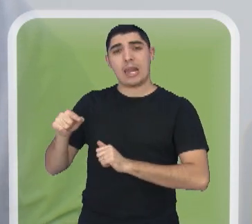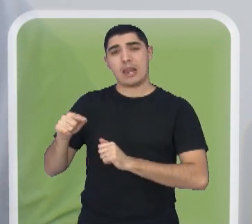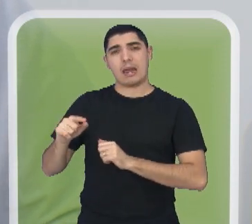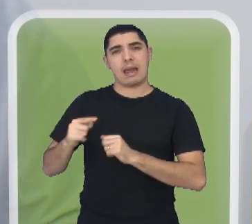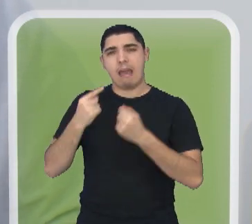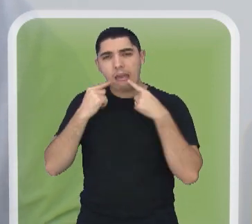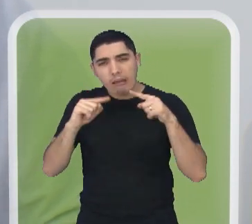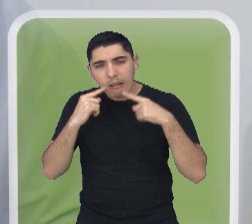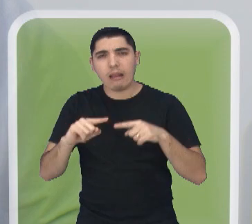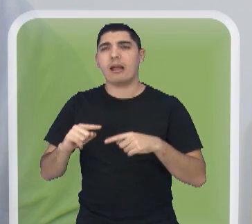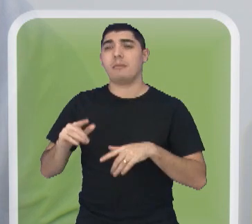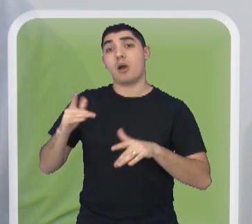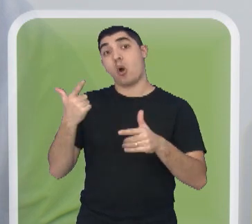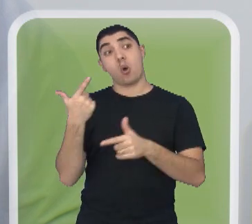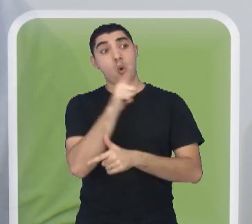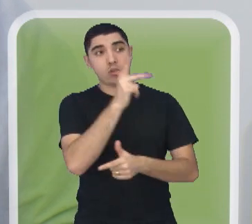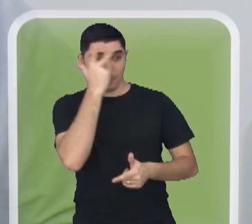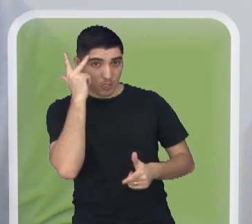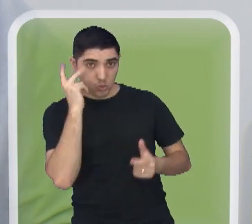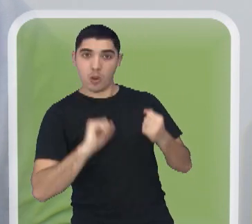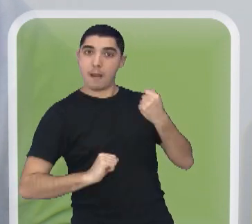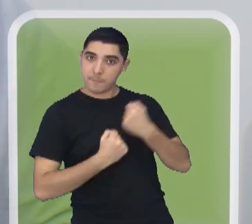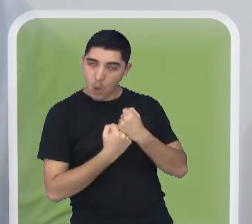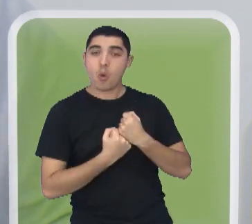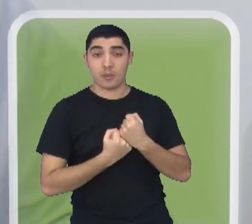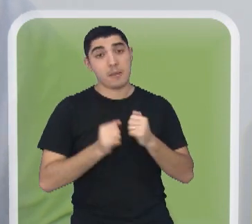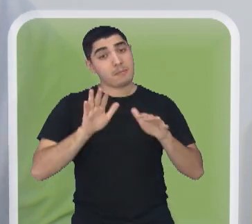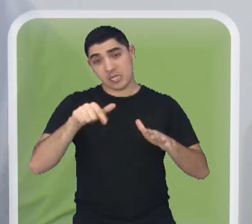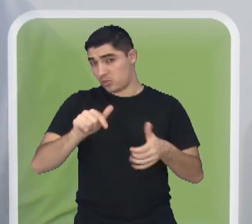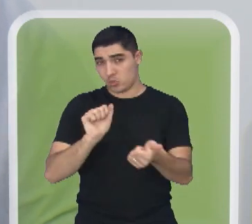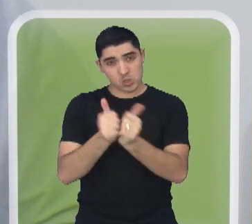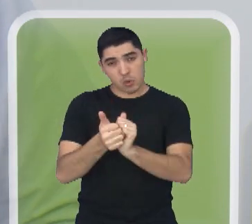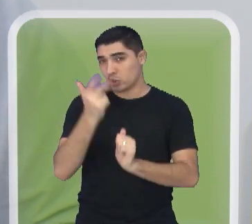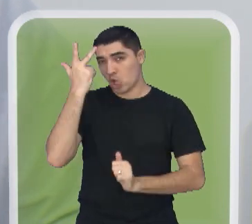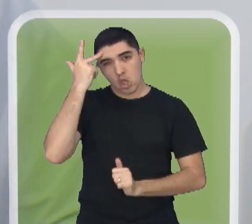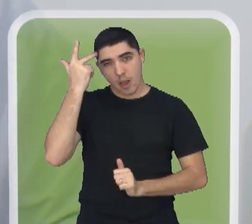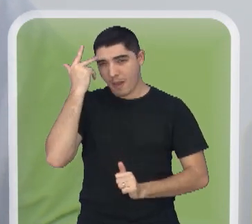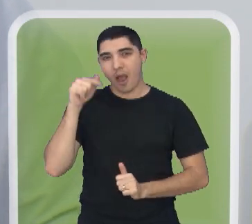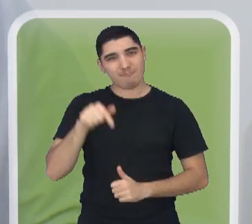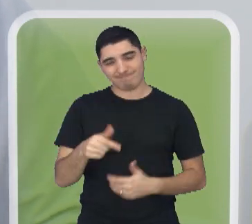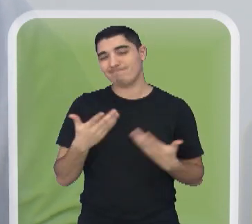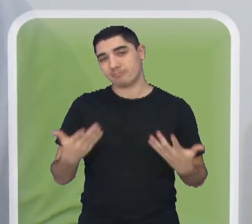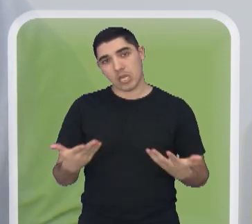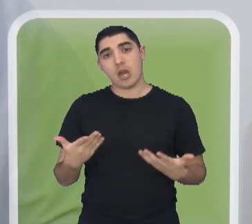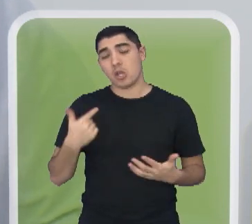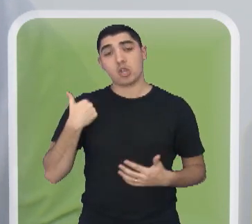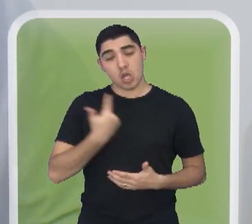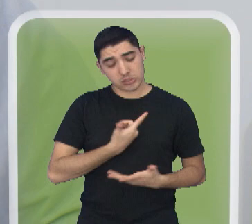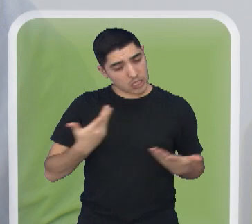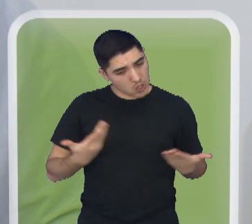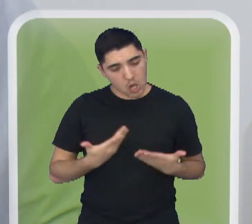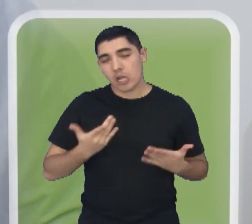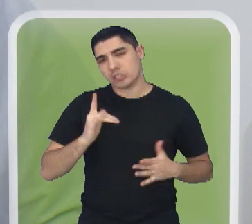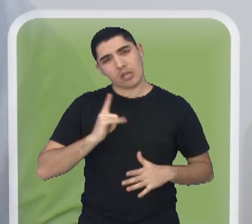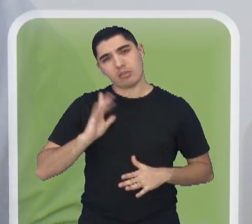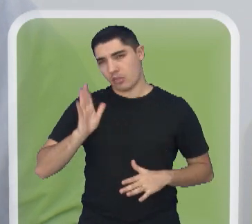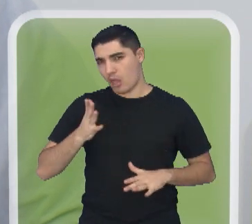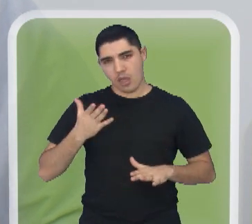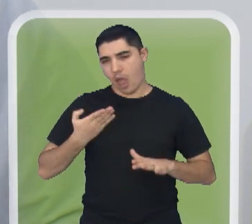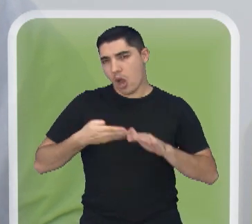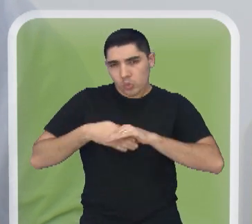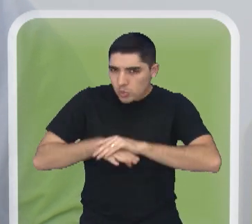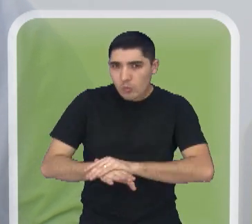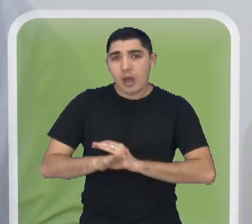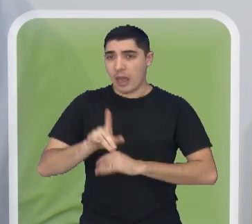isso, tem que saber lidar dentro do esporte, dentro do futebol, na vida. E nós estamos preparados para isso. Não foi a primeira vez, não vai